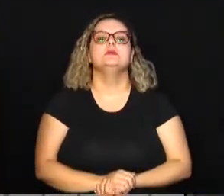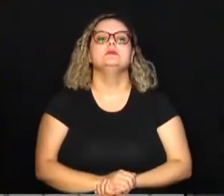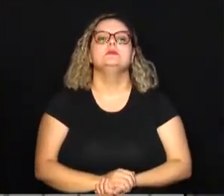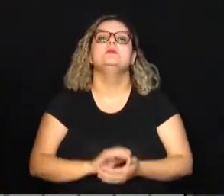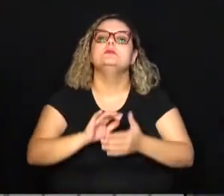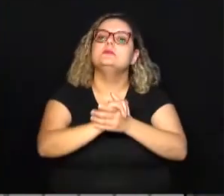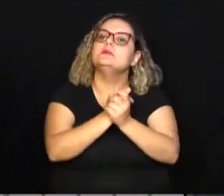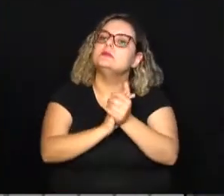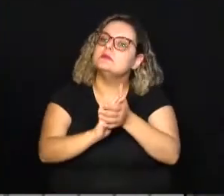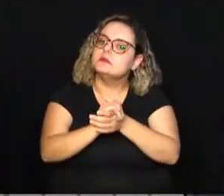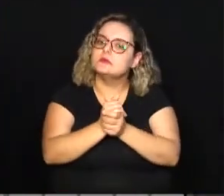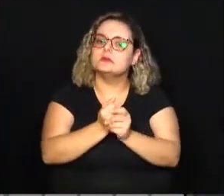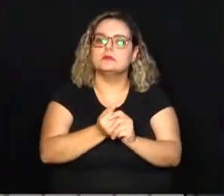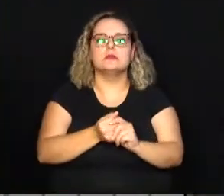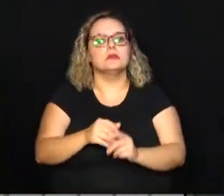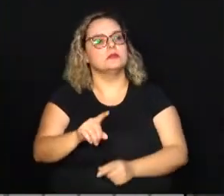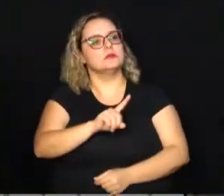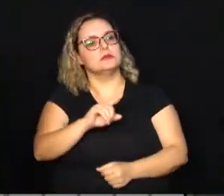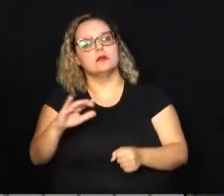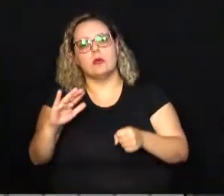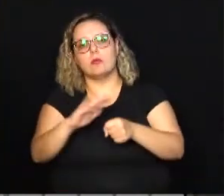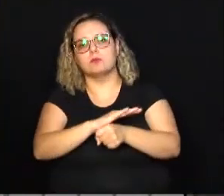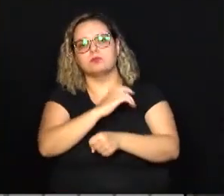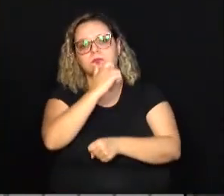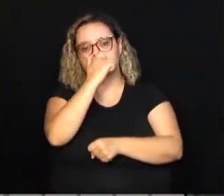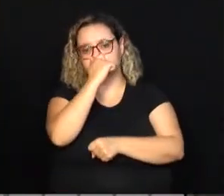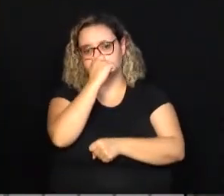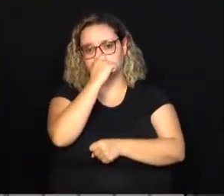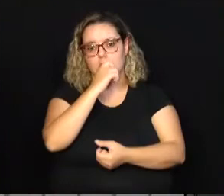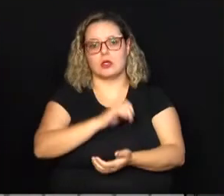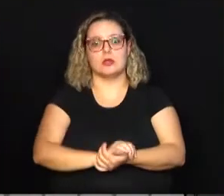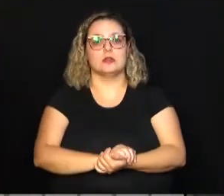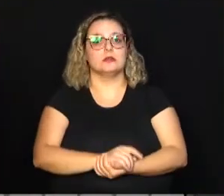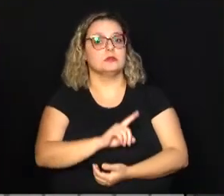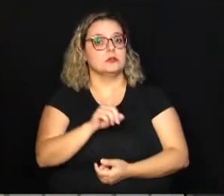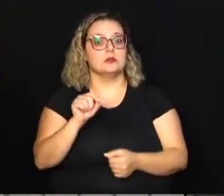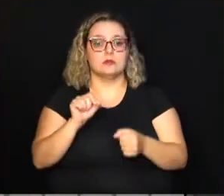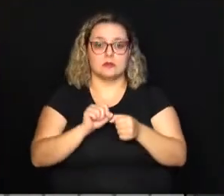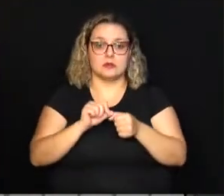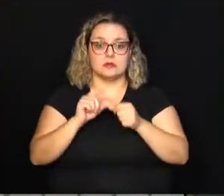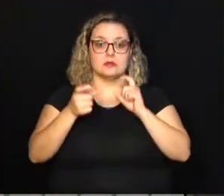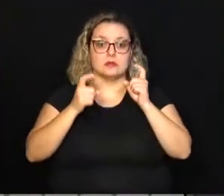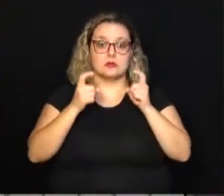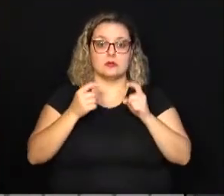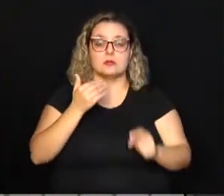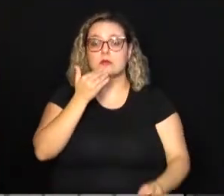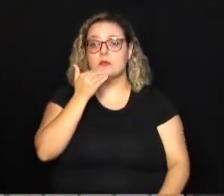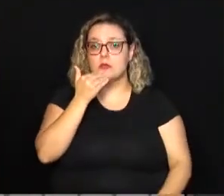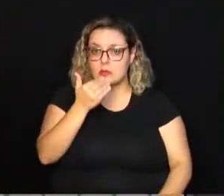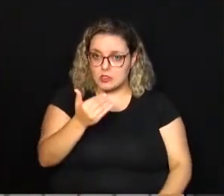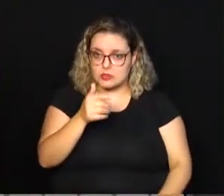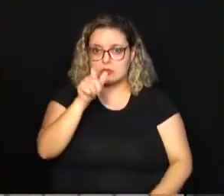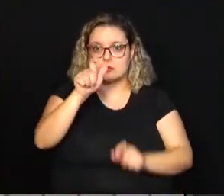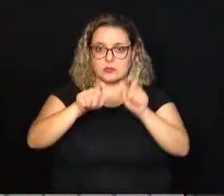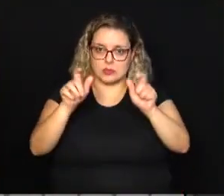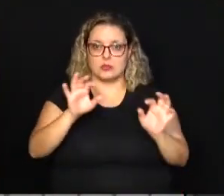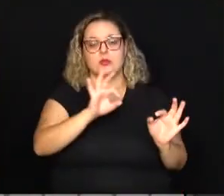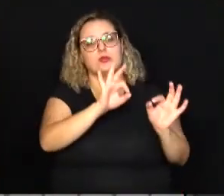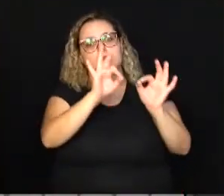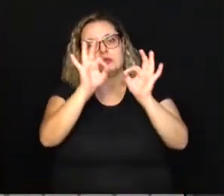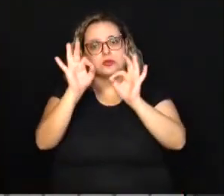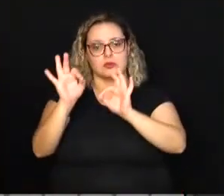das mãos, enfim, não aglomerar, não fazer reuniões. Então, fica aqui o apelo à população que está nos